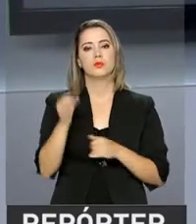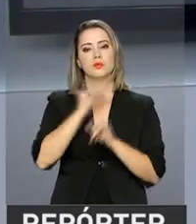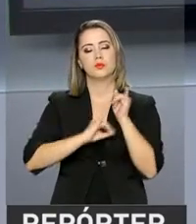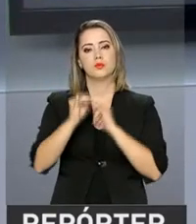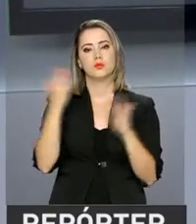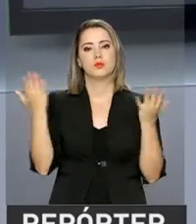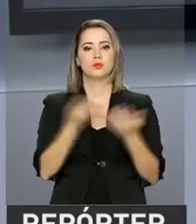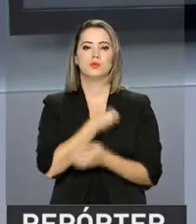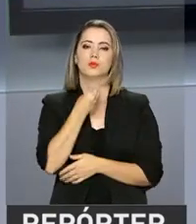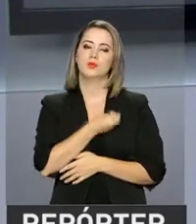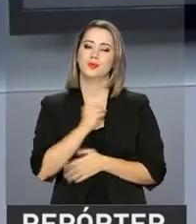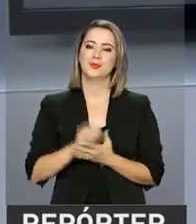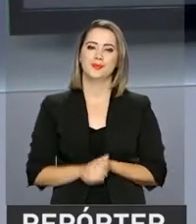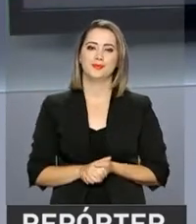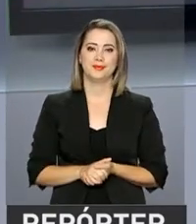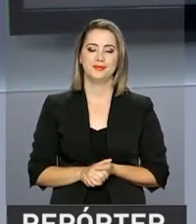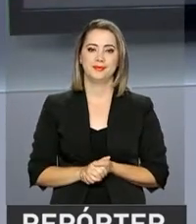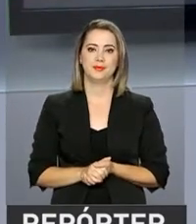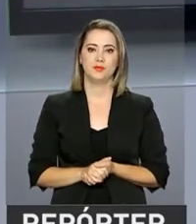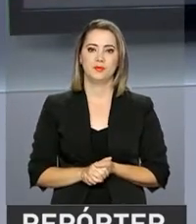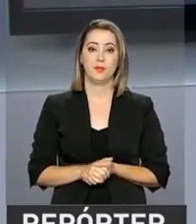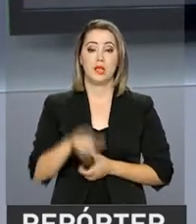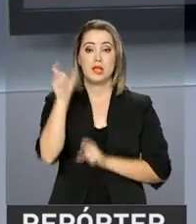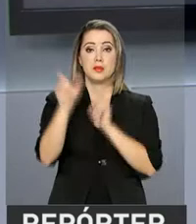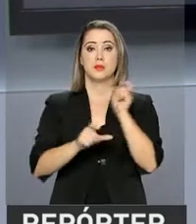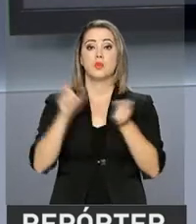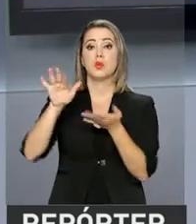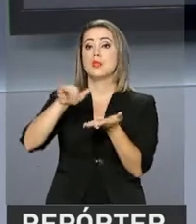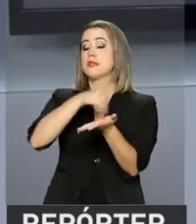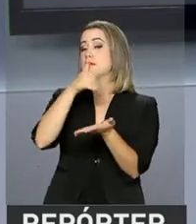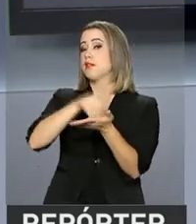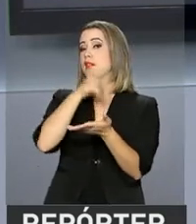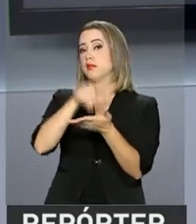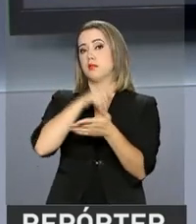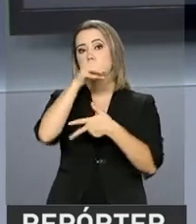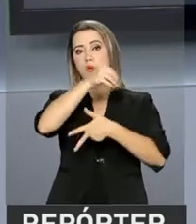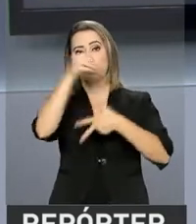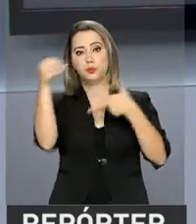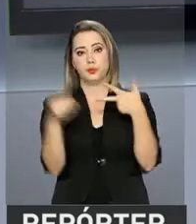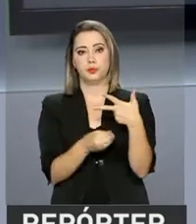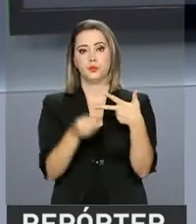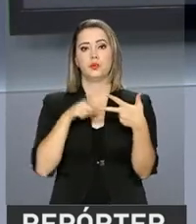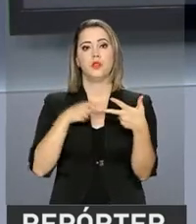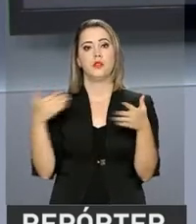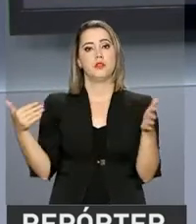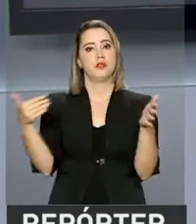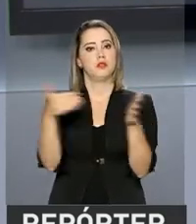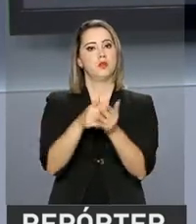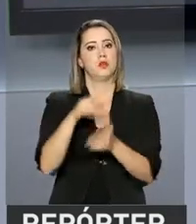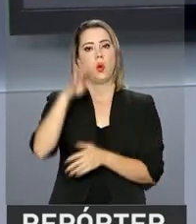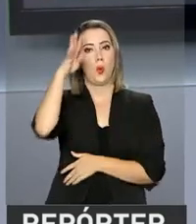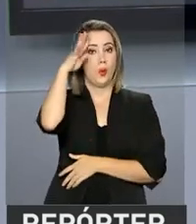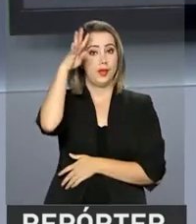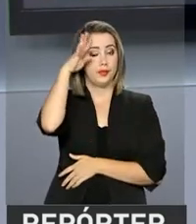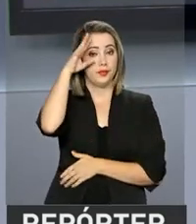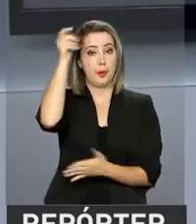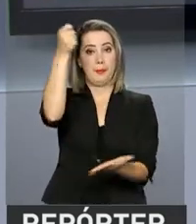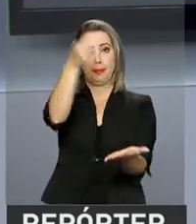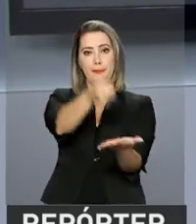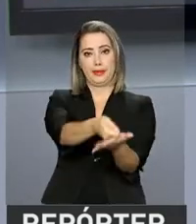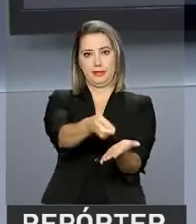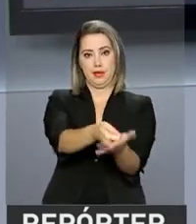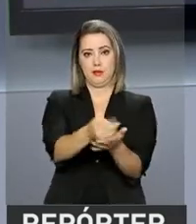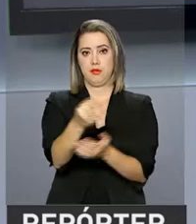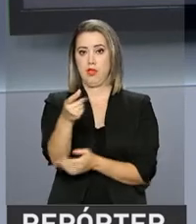ao vivo aqui pra gente os candidatos inscritos no exame nacional do ensino médio enem têm até a próxima quarta feira